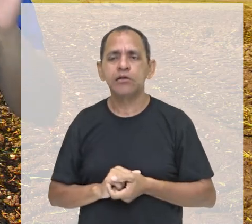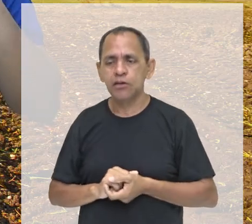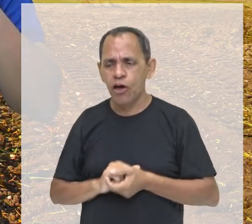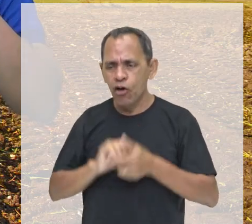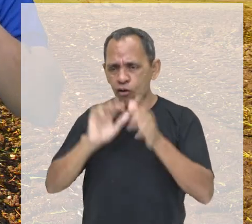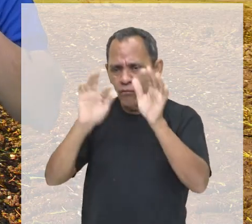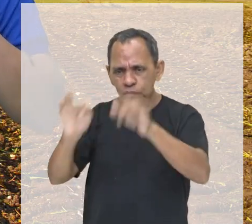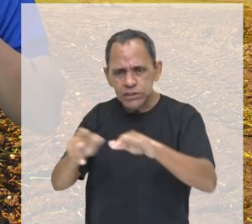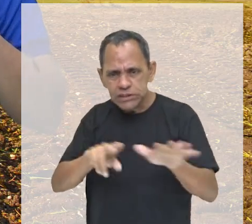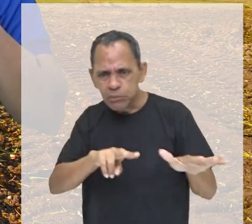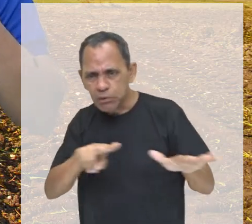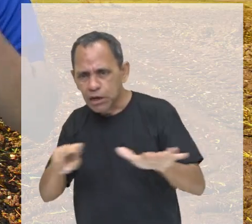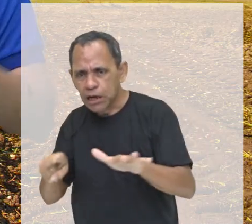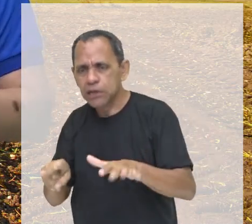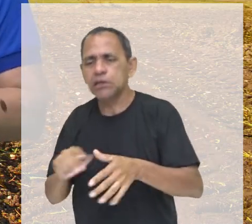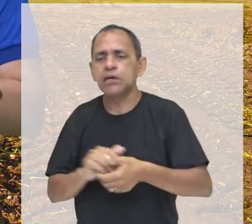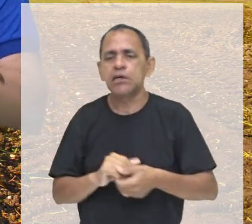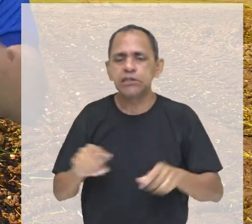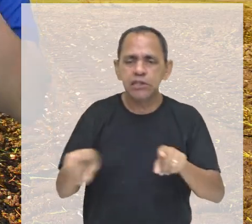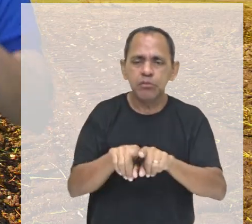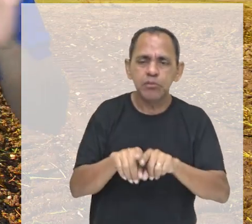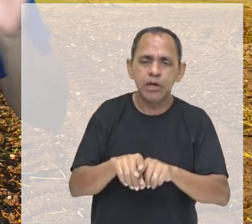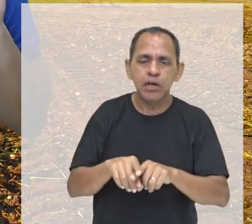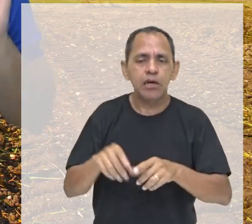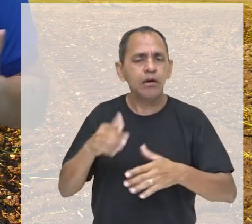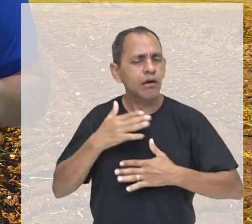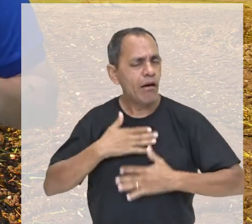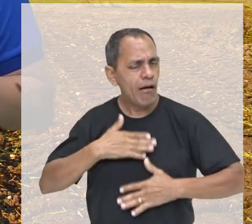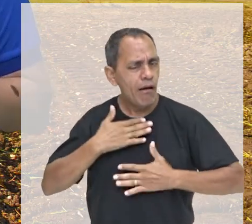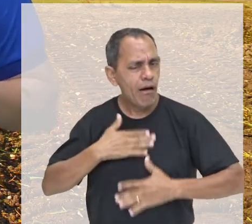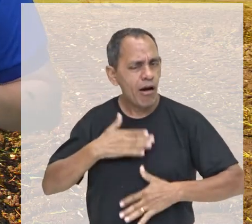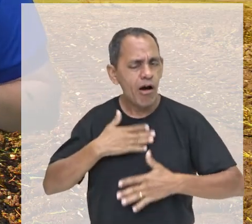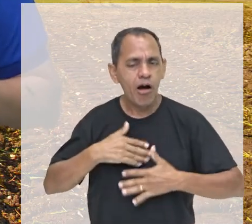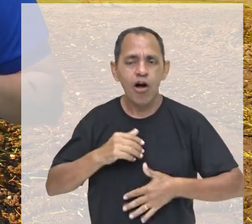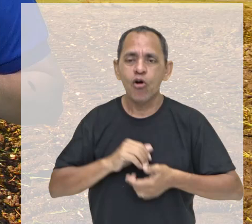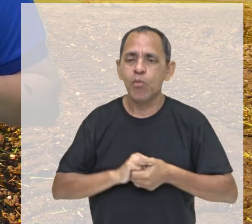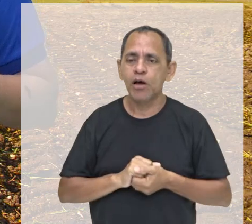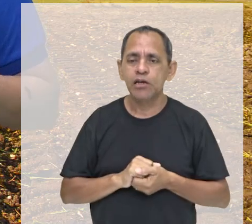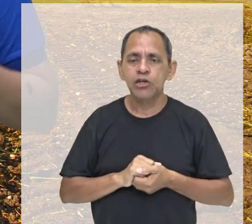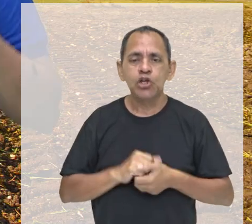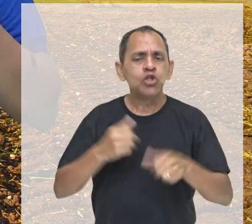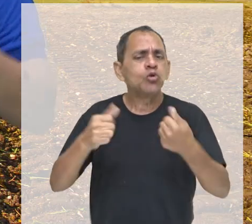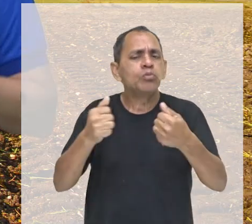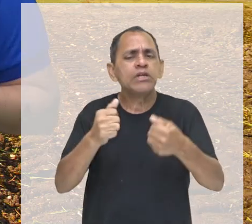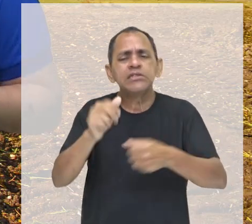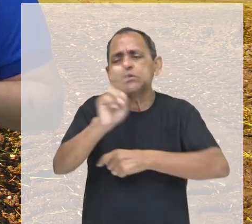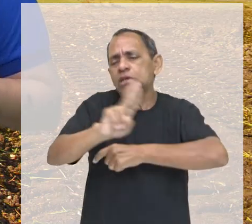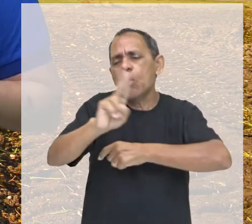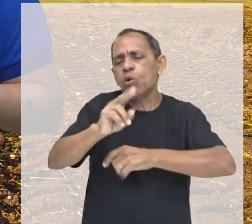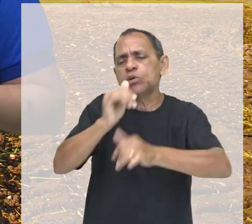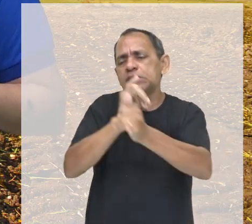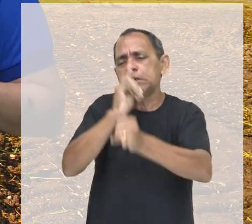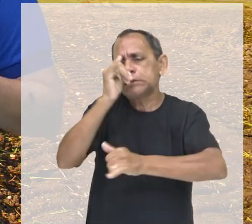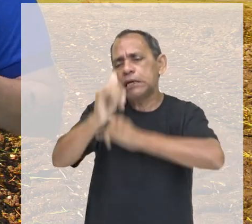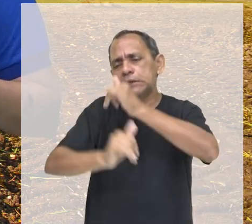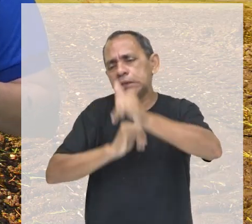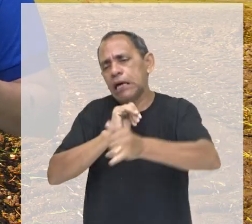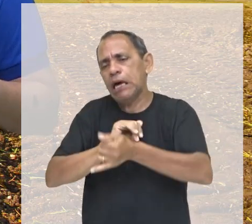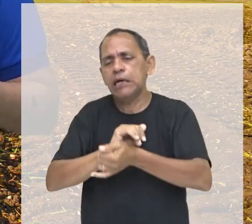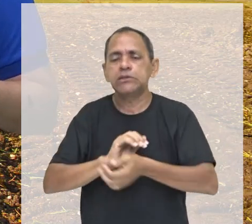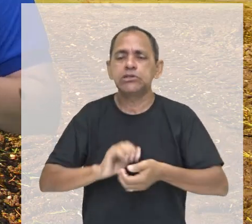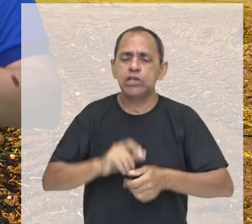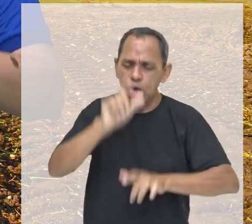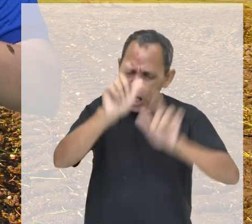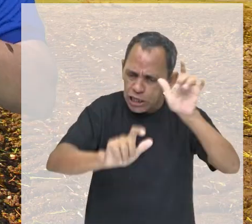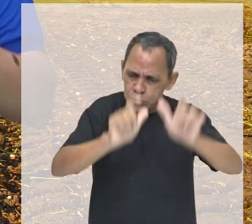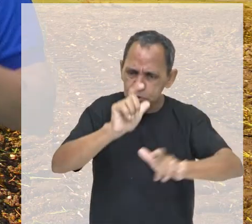área mais tranquila, numa área que às vezes não quer nem mais a internet funcionando. Tá? Então, o turismo rural também, às vezes, em